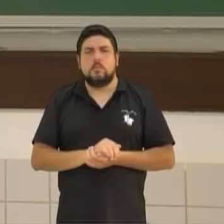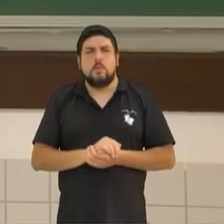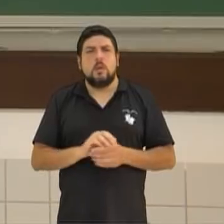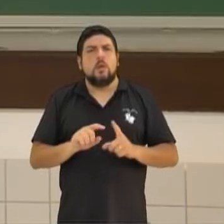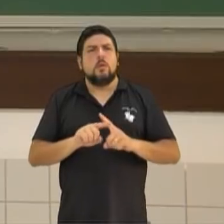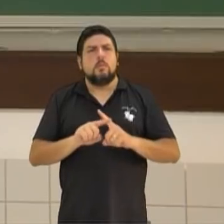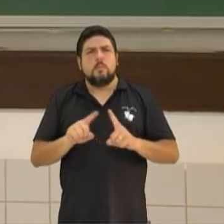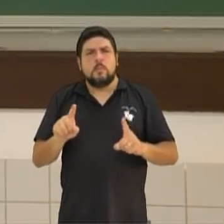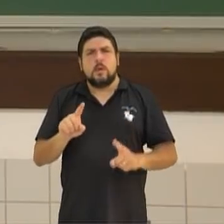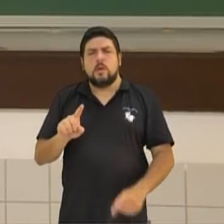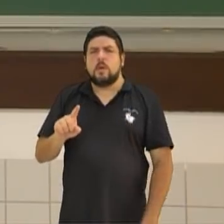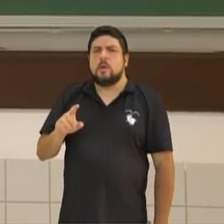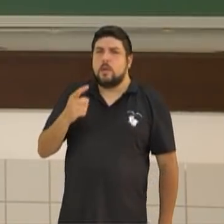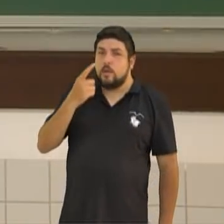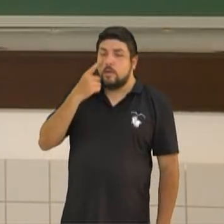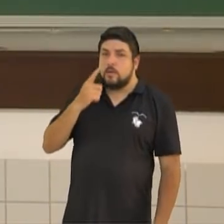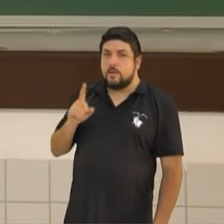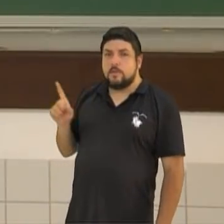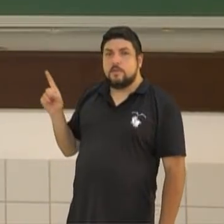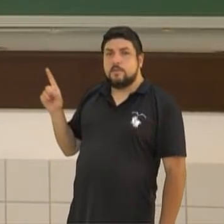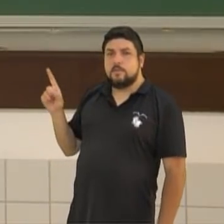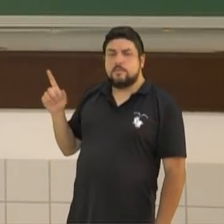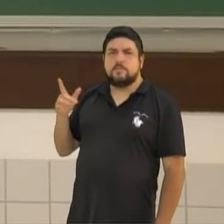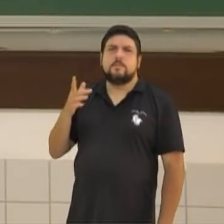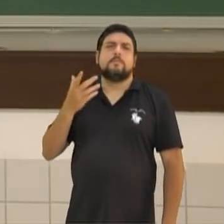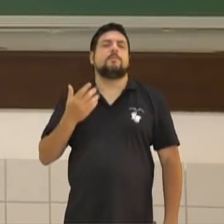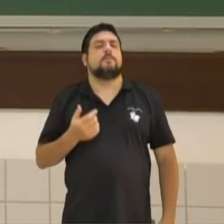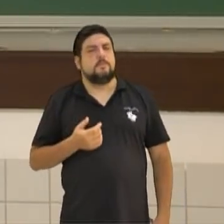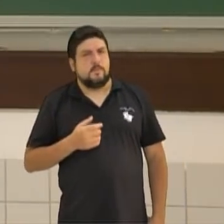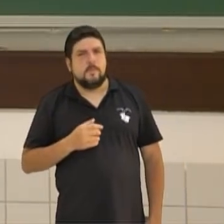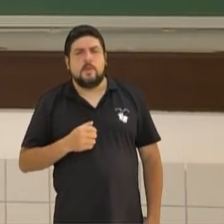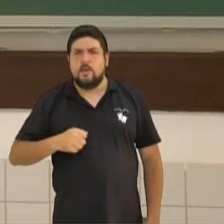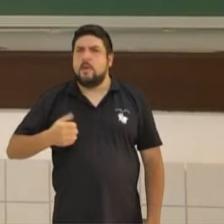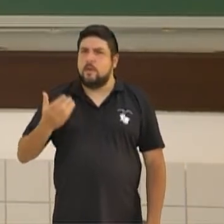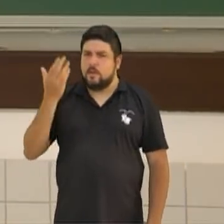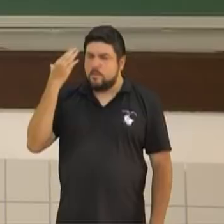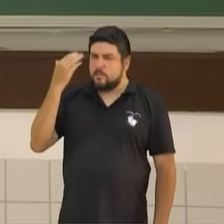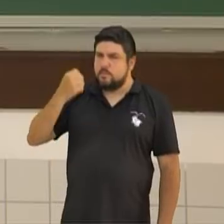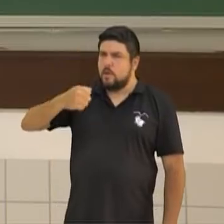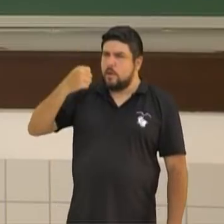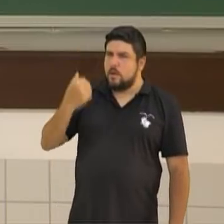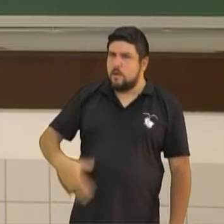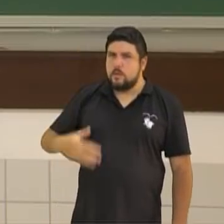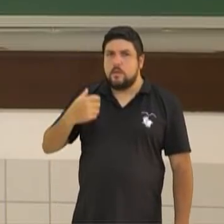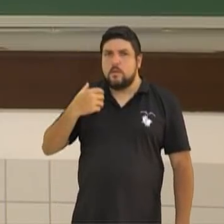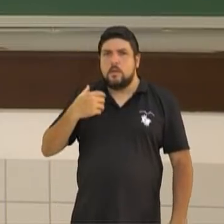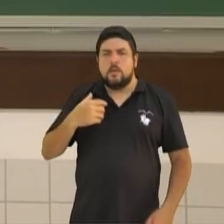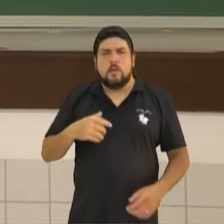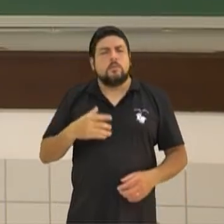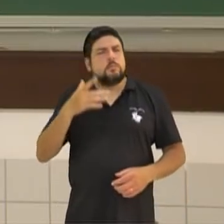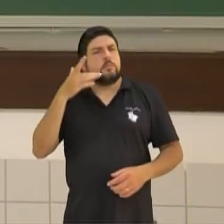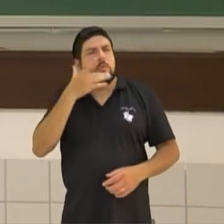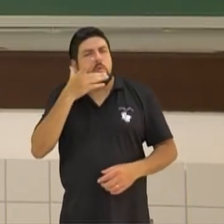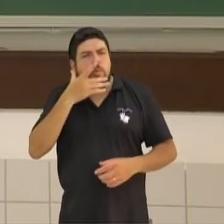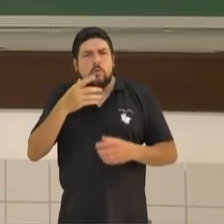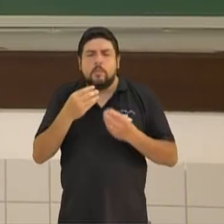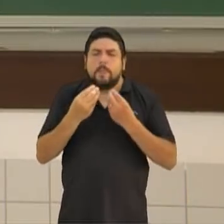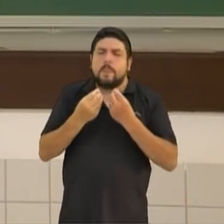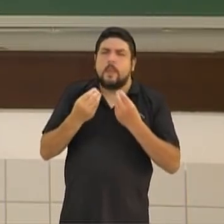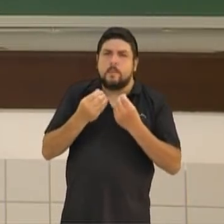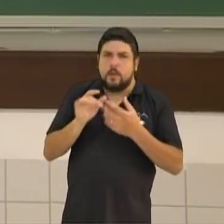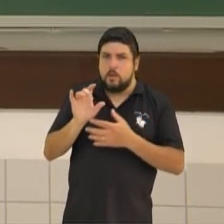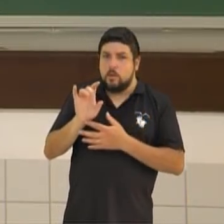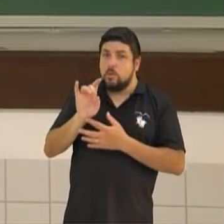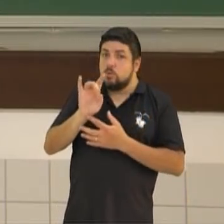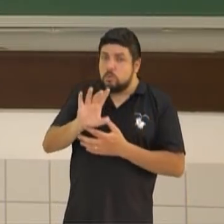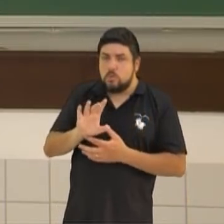tão importantes? Ah, é bom temperar um feijãozinho, é bom temperar um arroz? É, só que não é só essa questão do tempero que